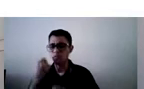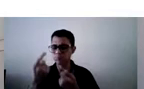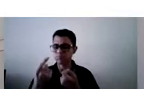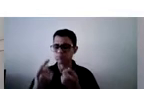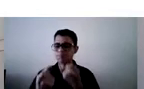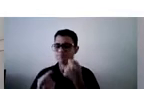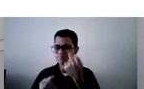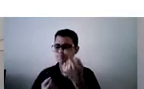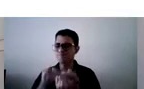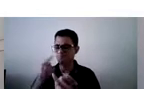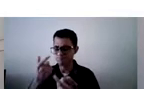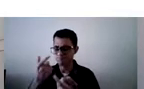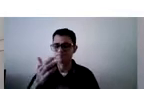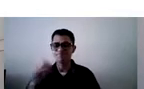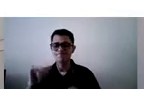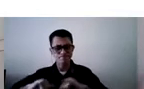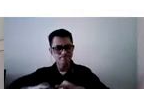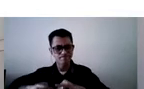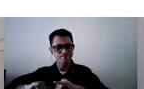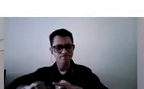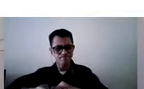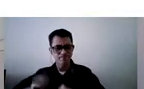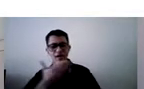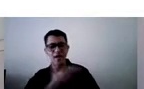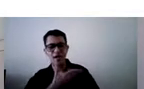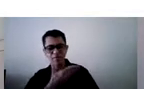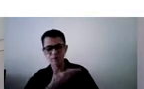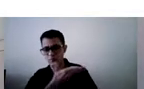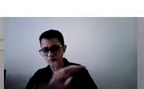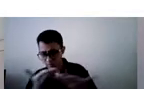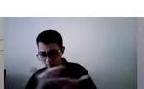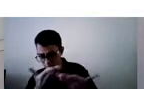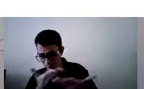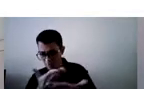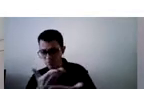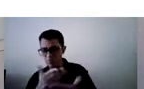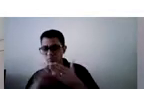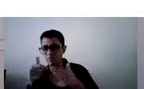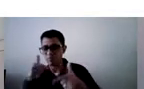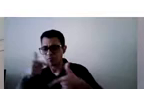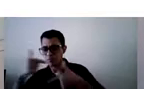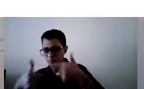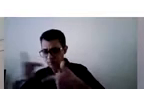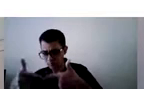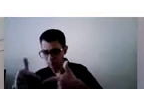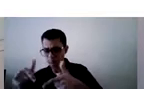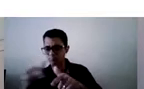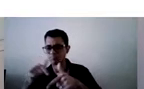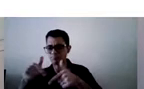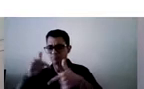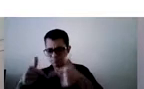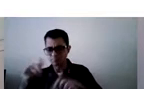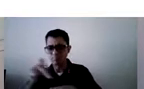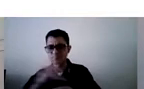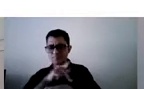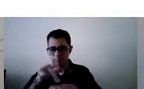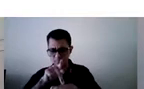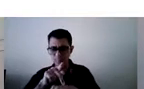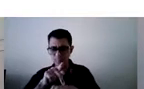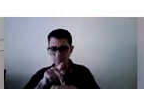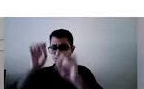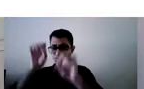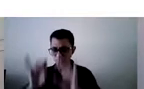Outros tiveram amigos. Nós mesmos tivemos professores da educação especial que